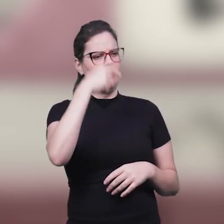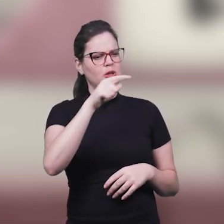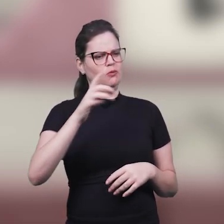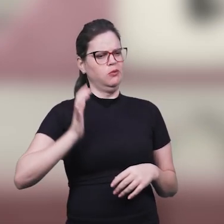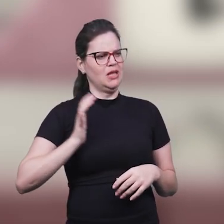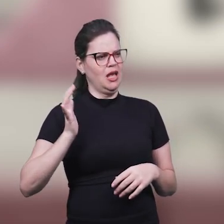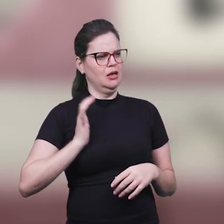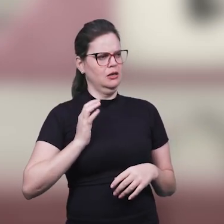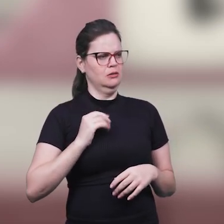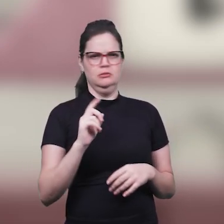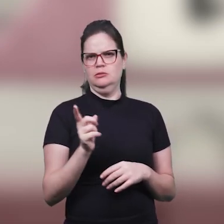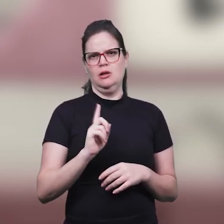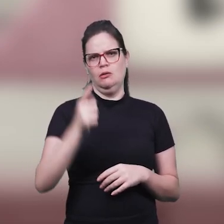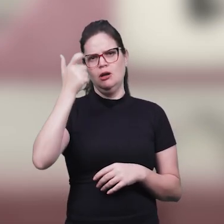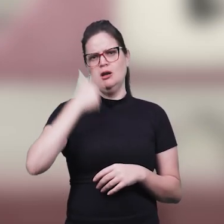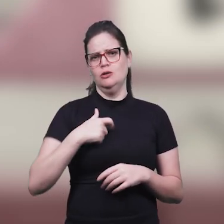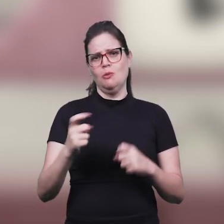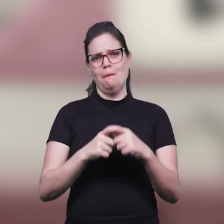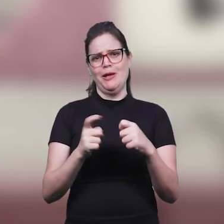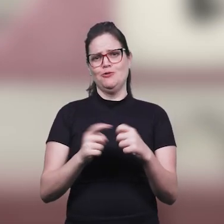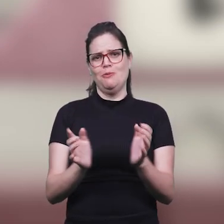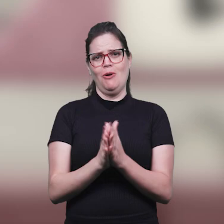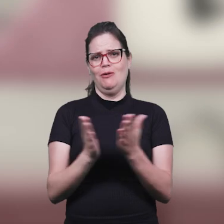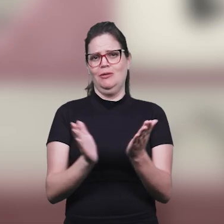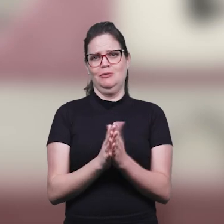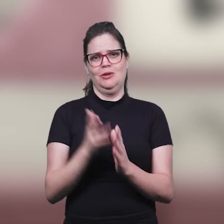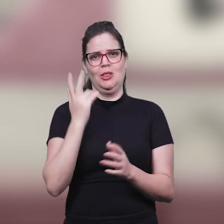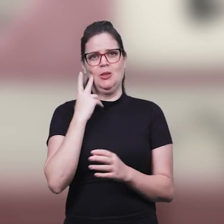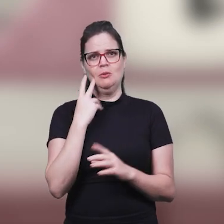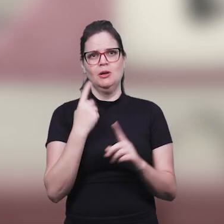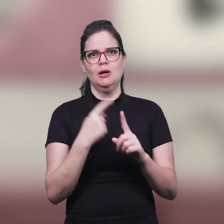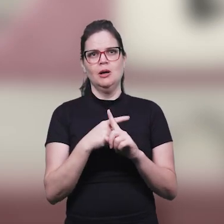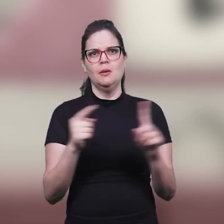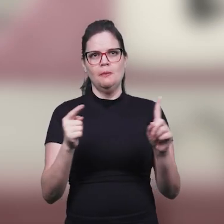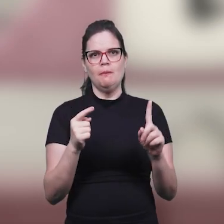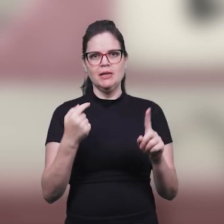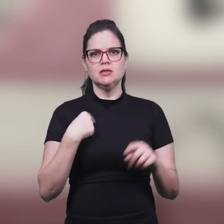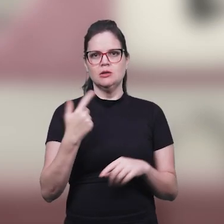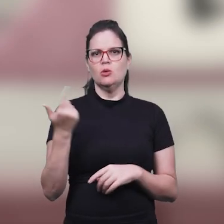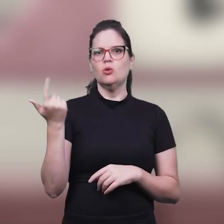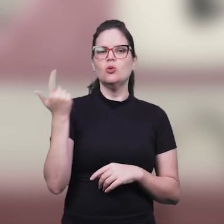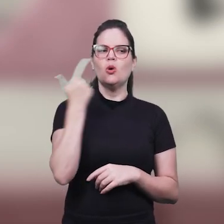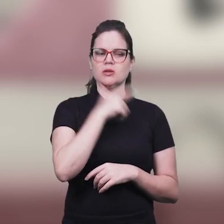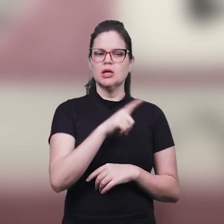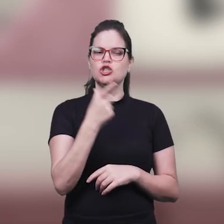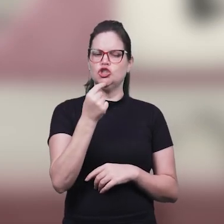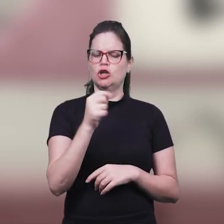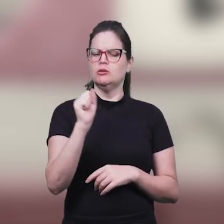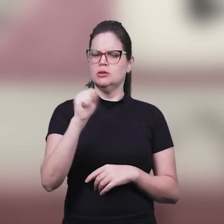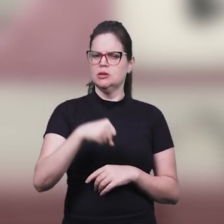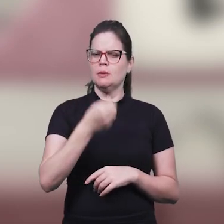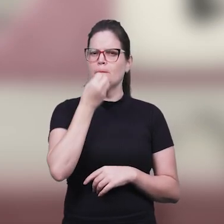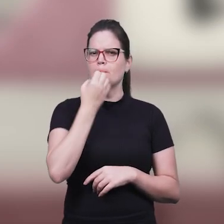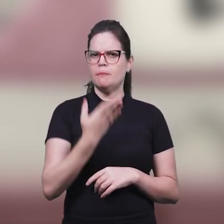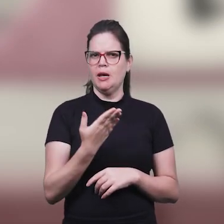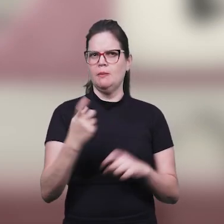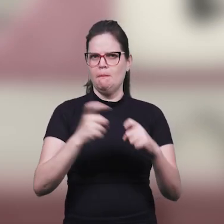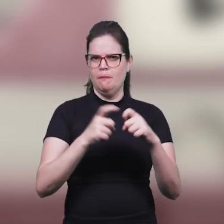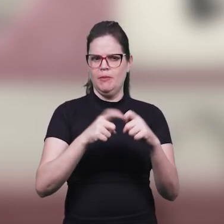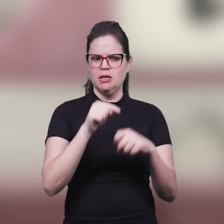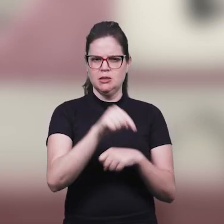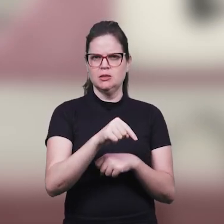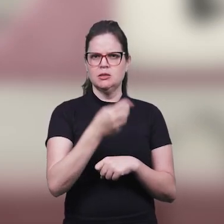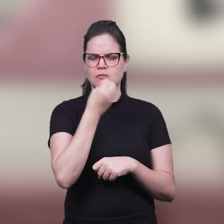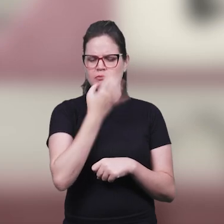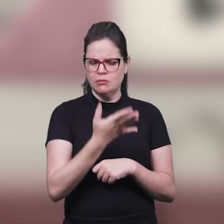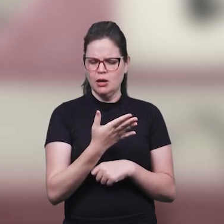pobre, tal. Mas eu ganhei dinheiro com medicina, não posso reclamar não. Ganhei bem com medicina. foi um